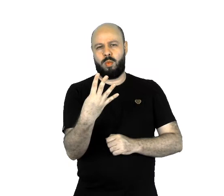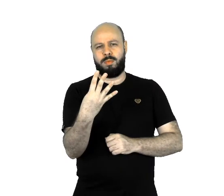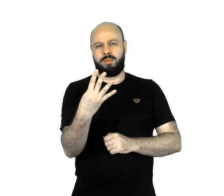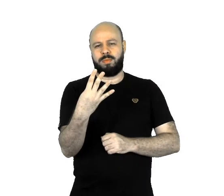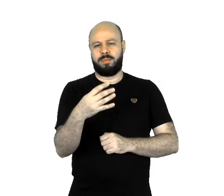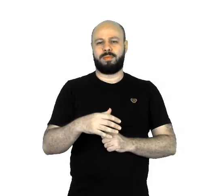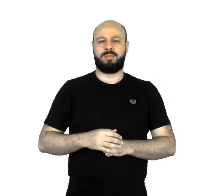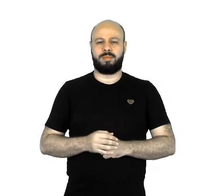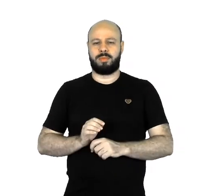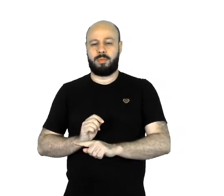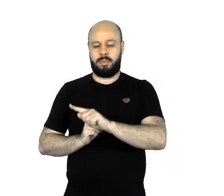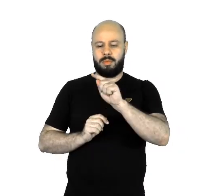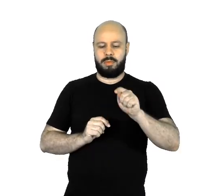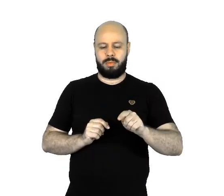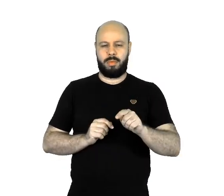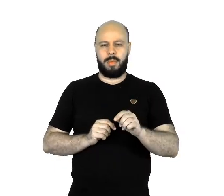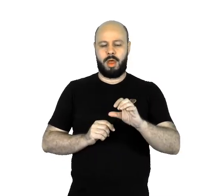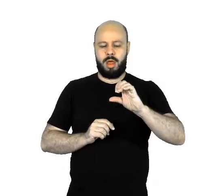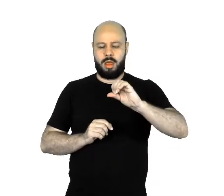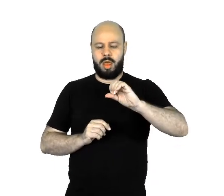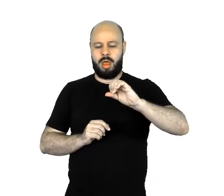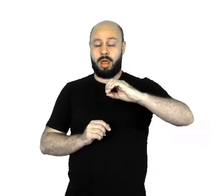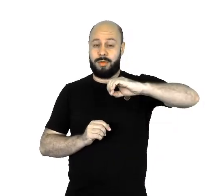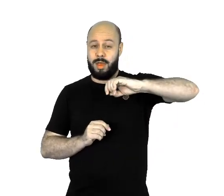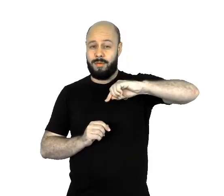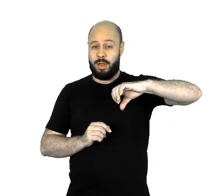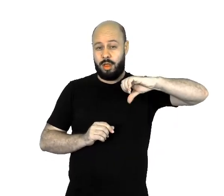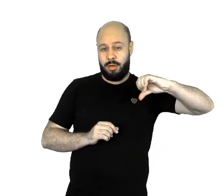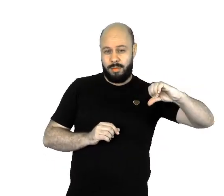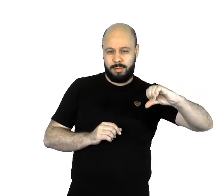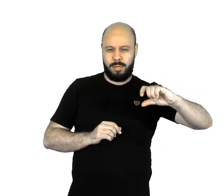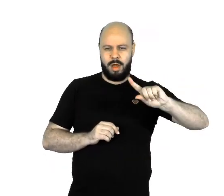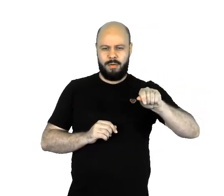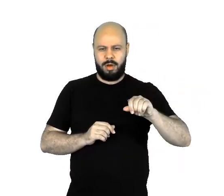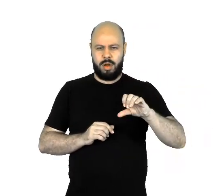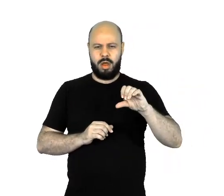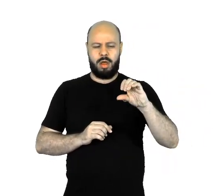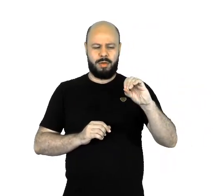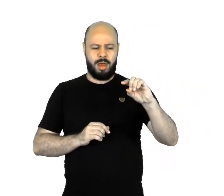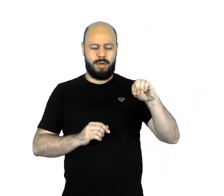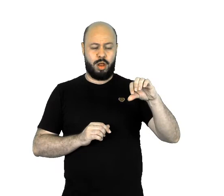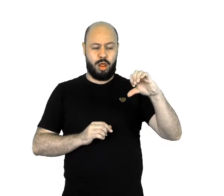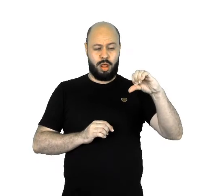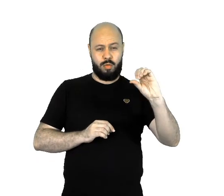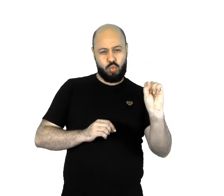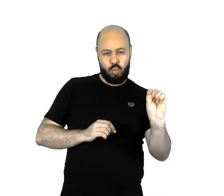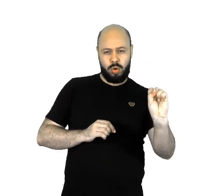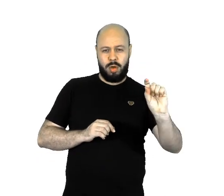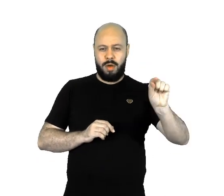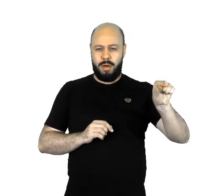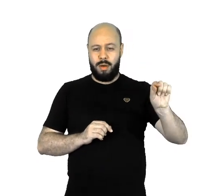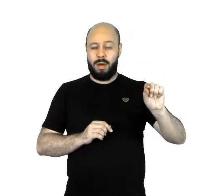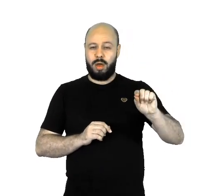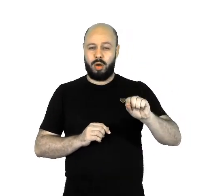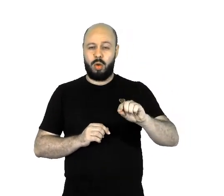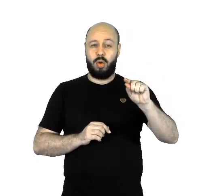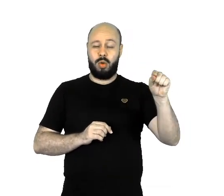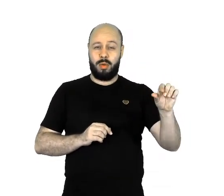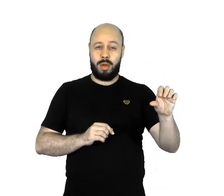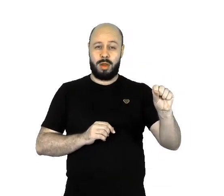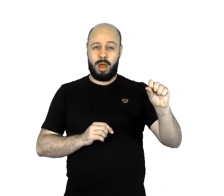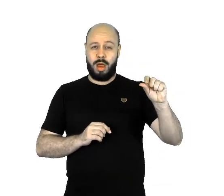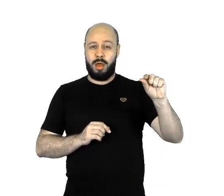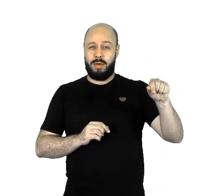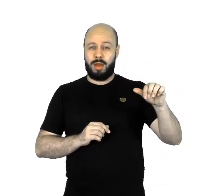R$ 1,04. Depois vem 99 centavos, depois os 98 centavos e depois os